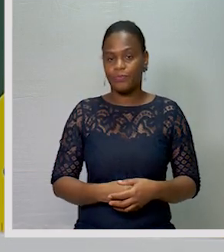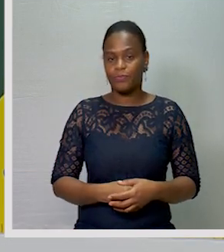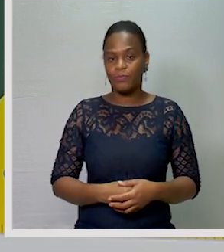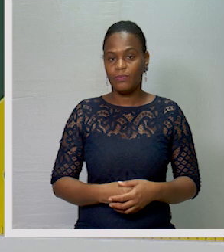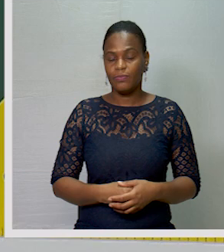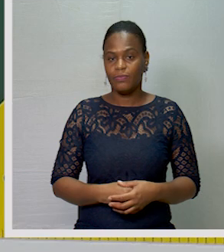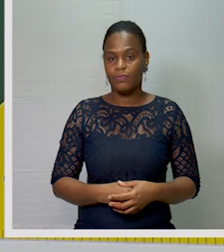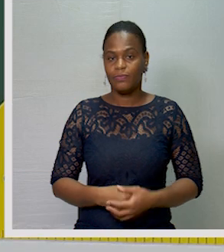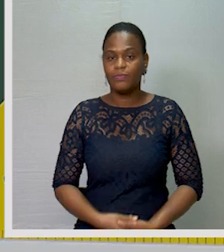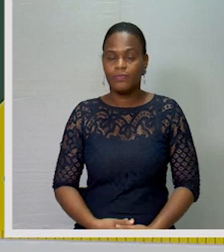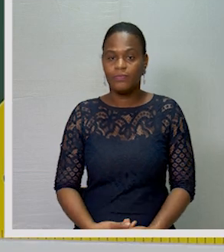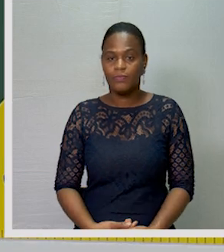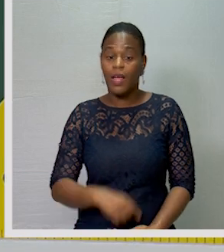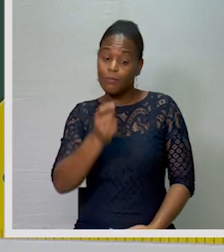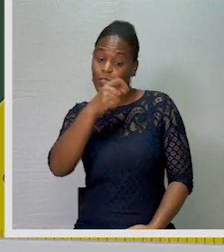15.